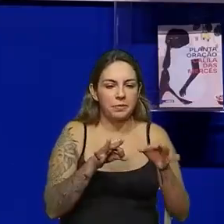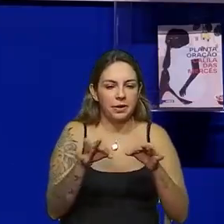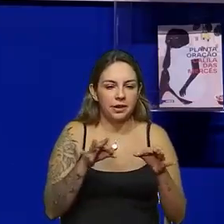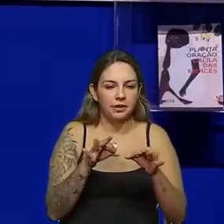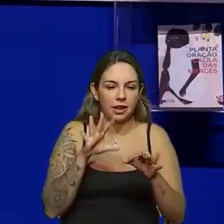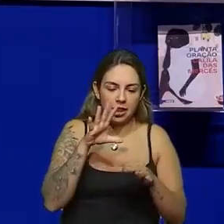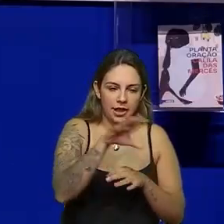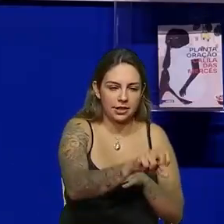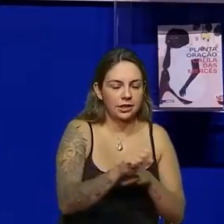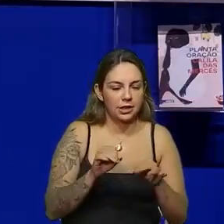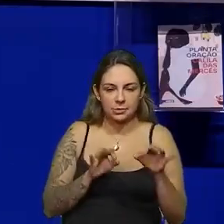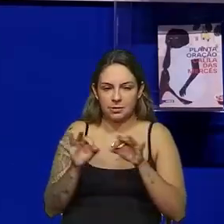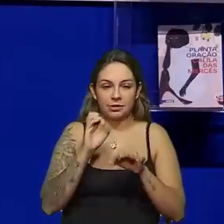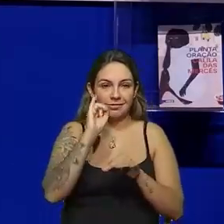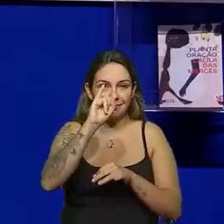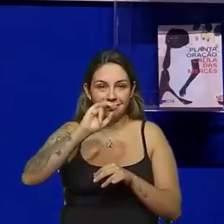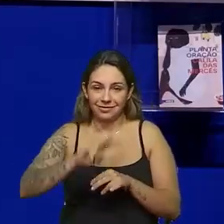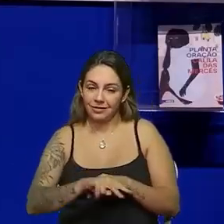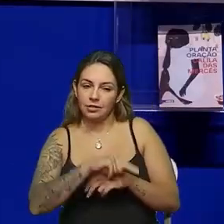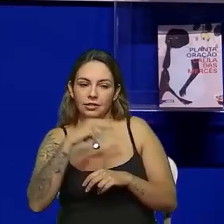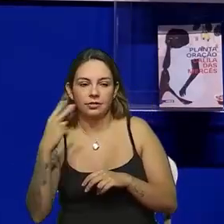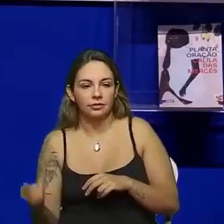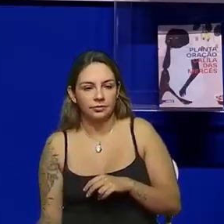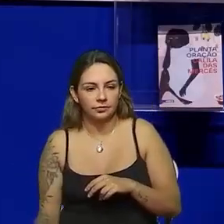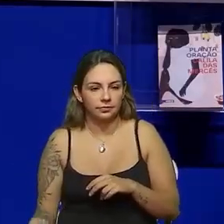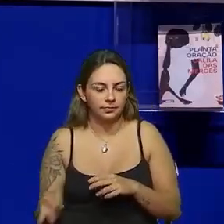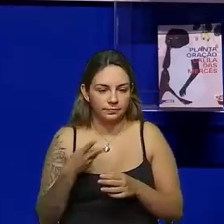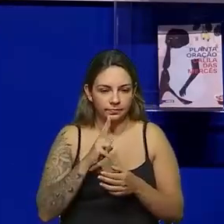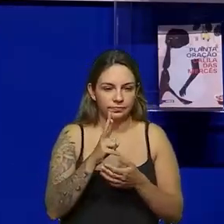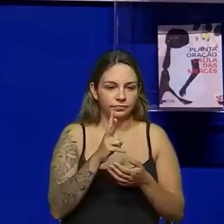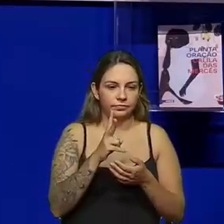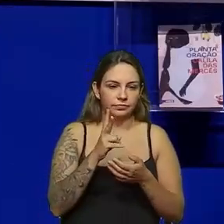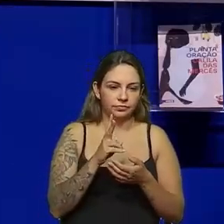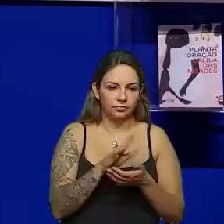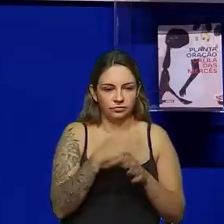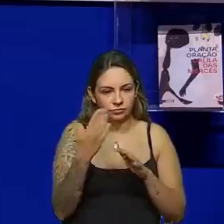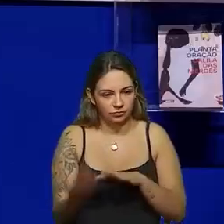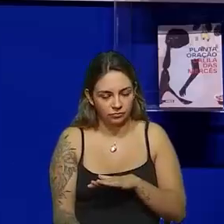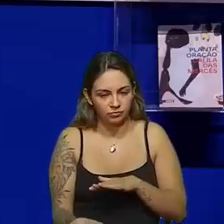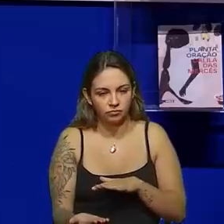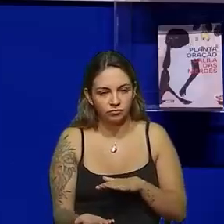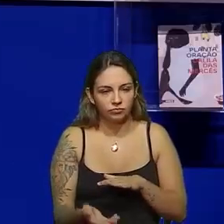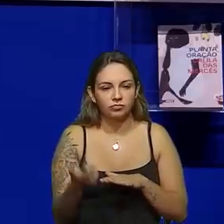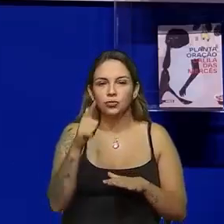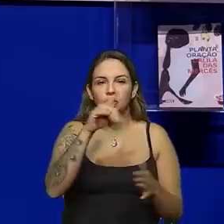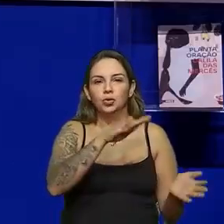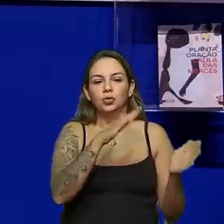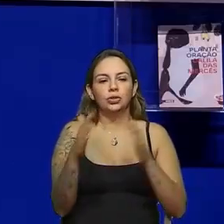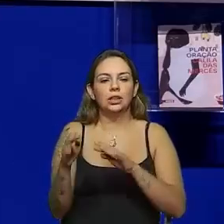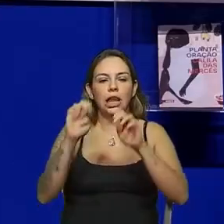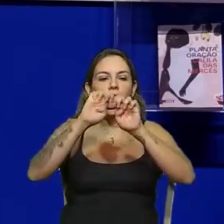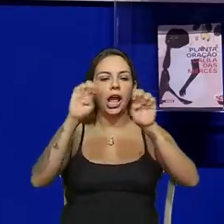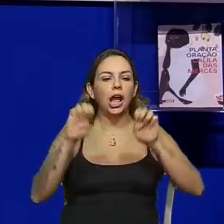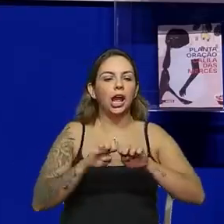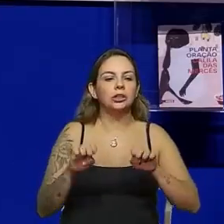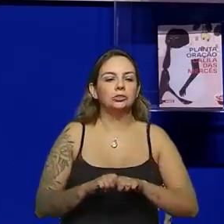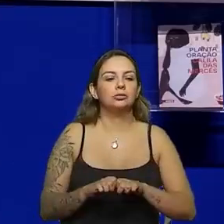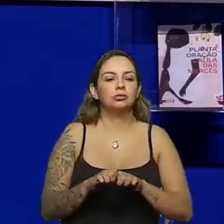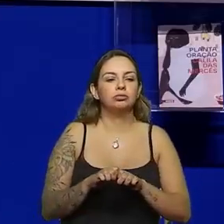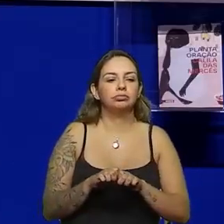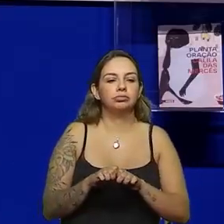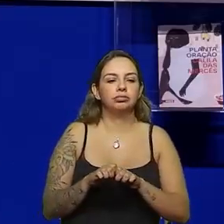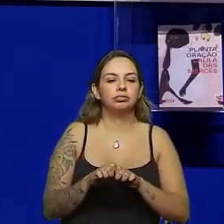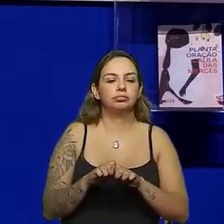preparação, resgate e preparação. Se virar jangada, ela continua sendo jangada. Jangada não tem estrutura para suportar